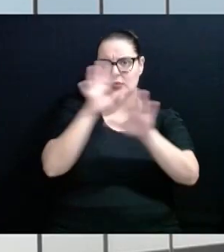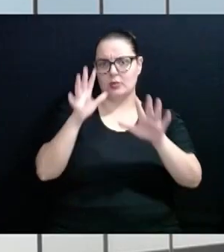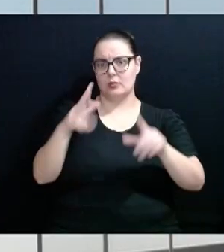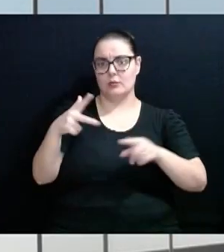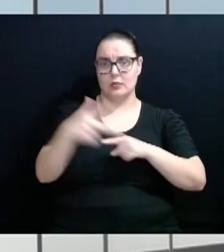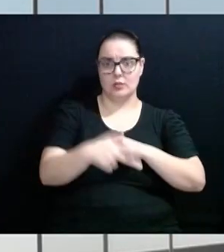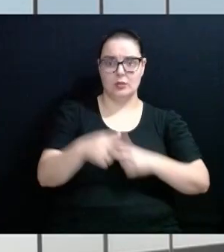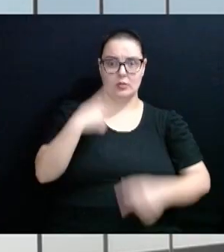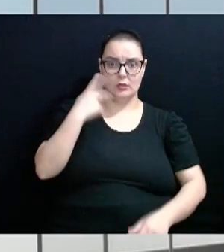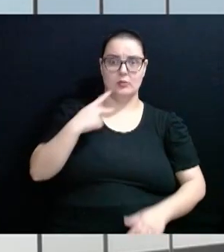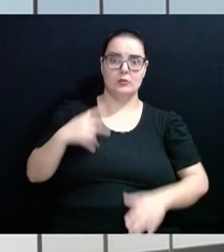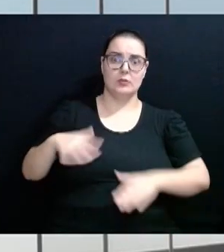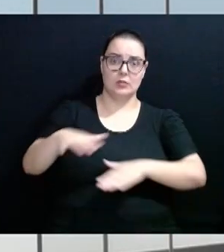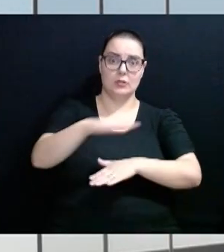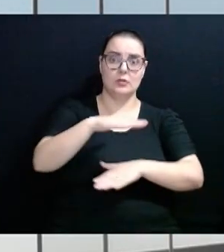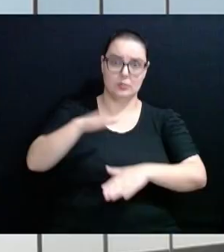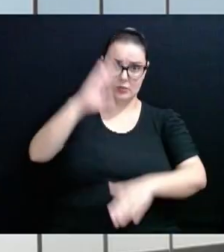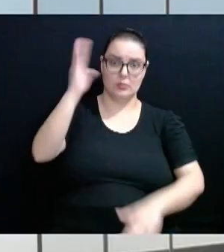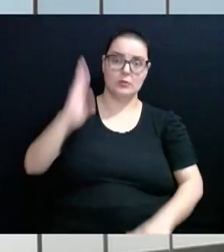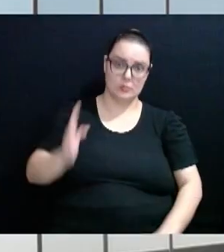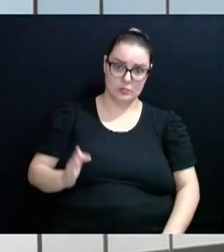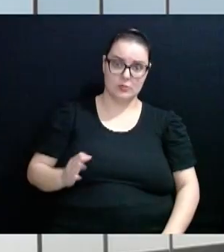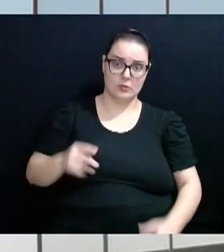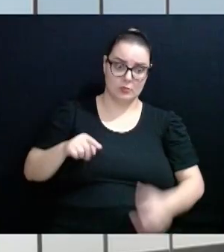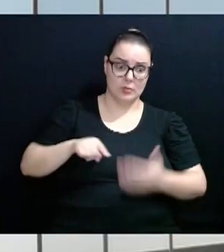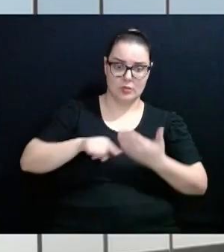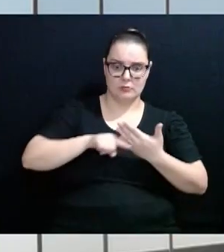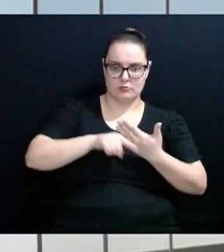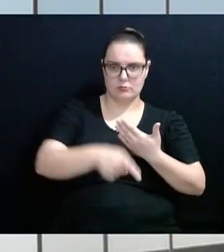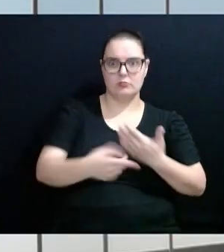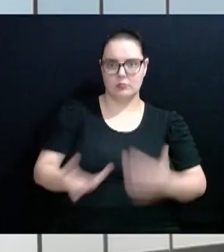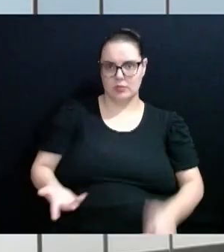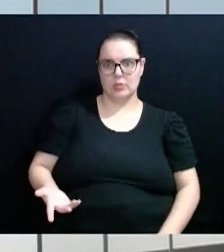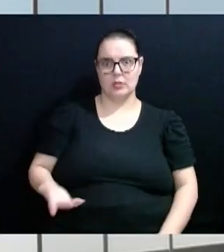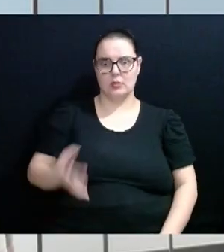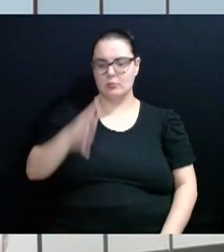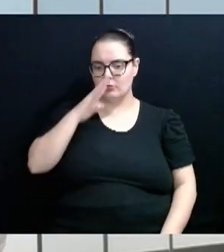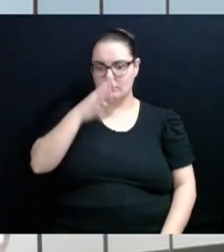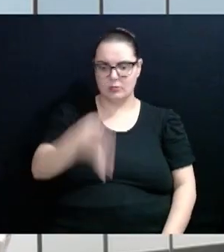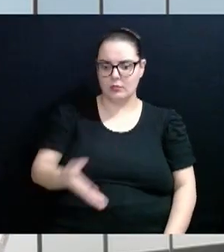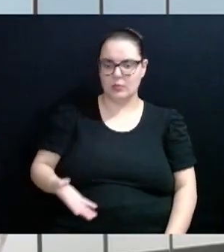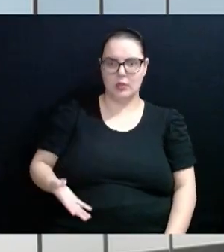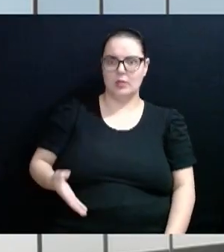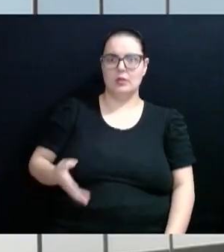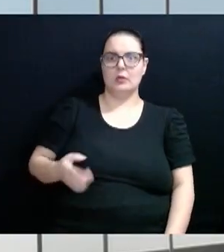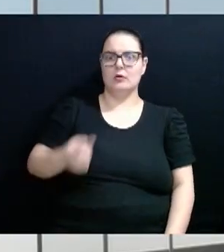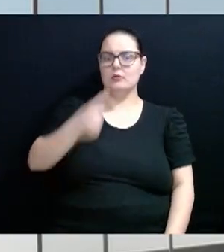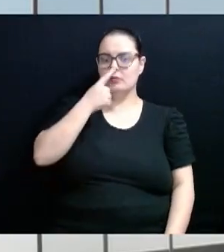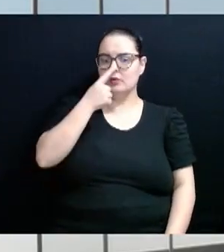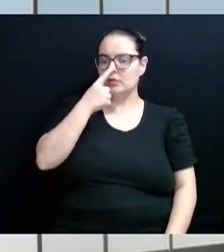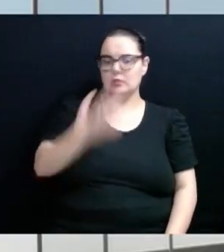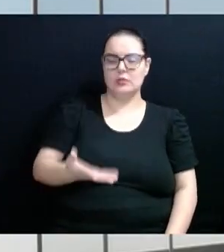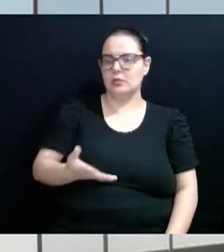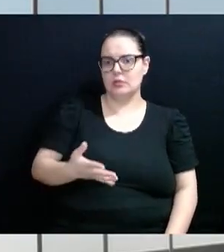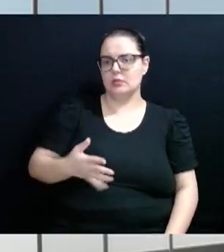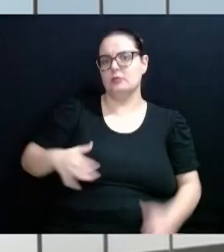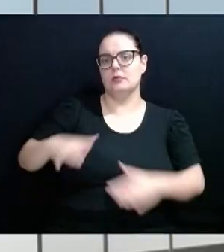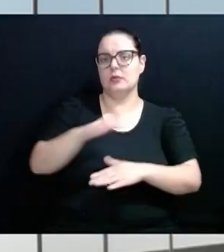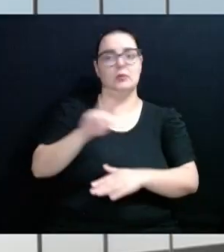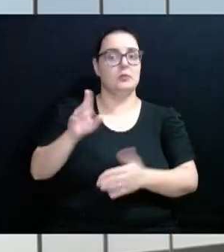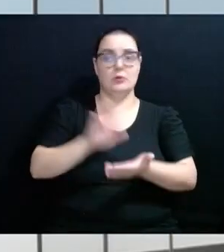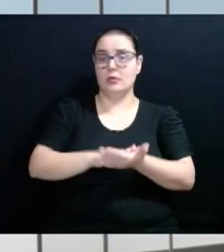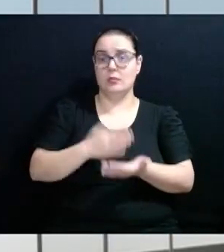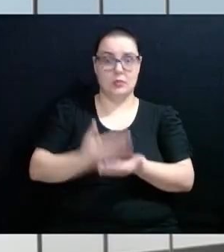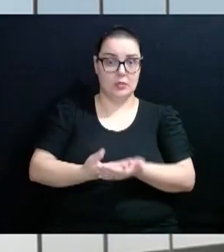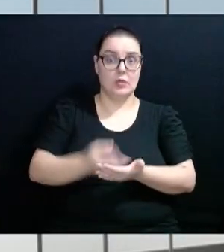soberania brasileira. Né? Então isso daí não tenha nenhuma dúvida. Isso não é uma interpretação, isso é um